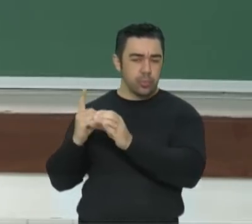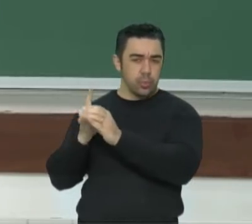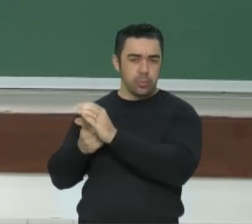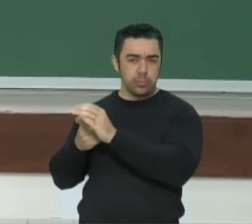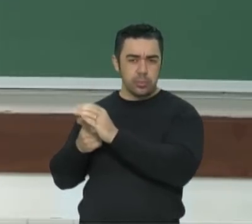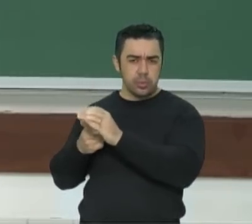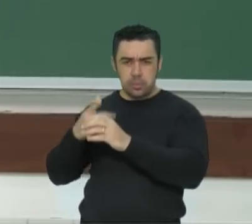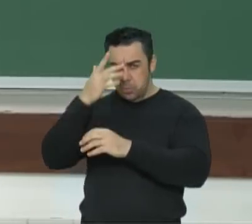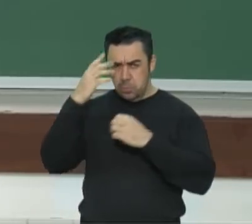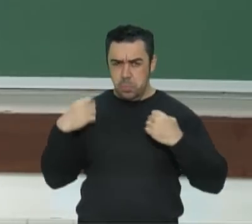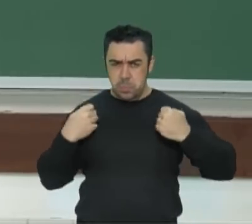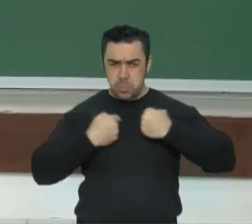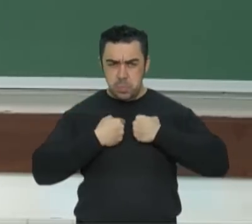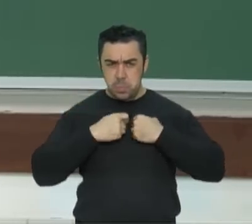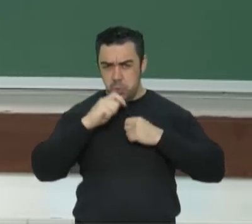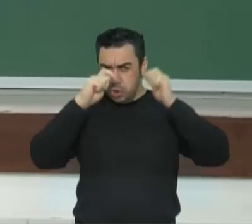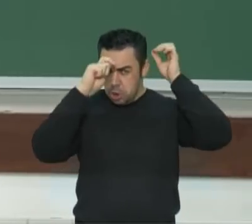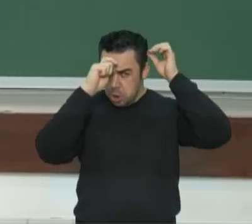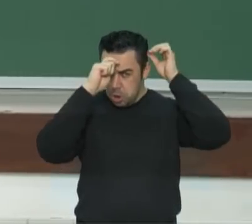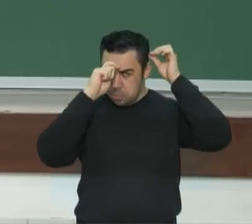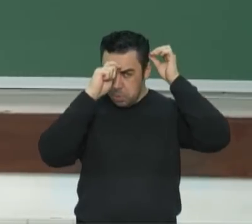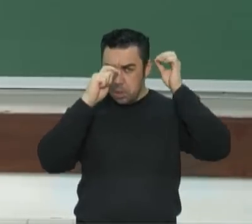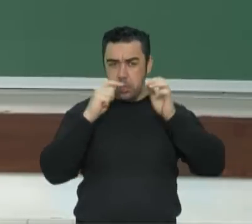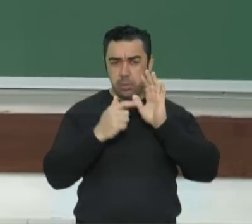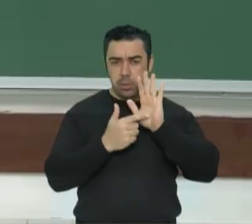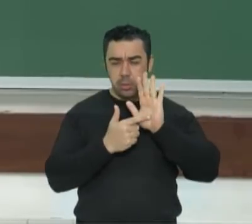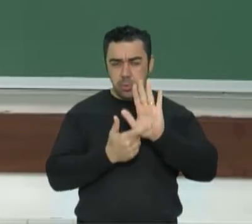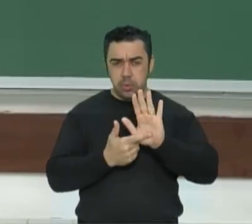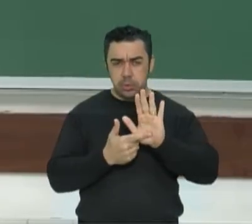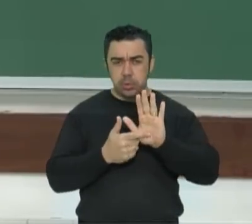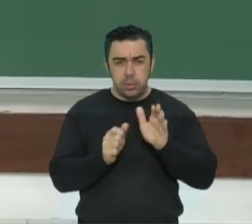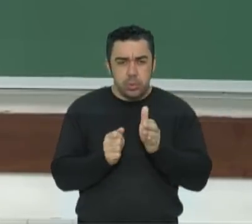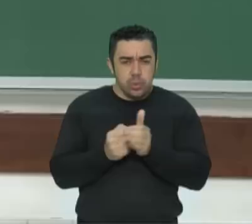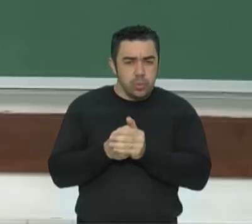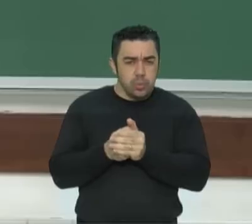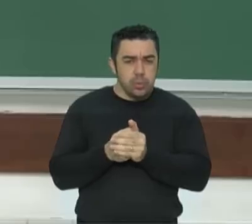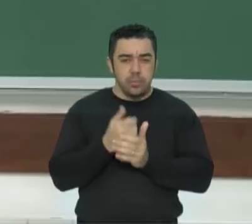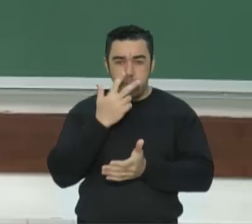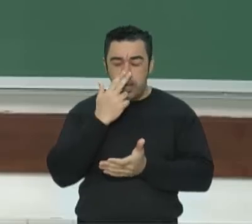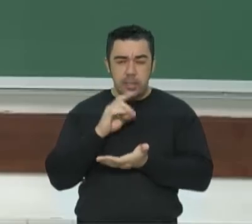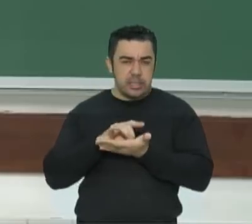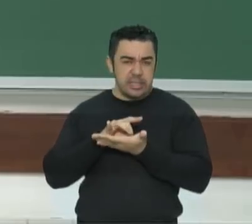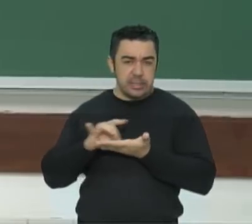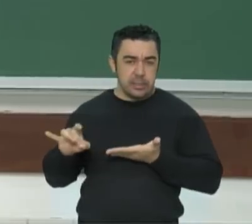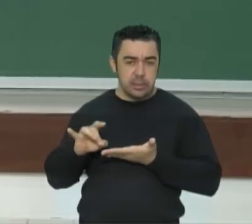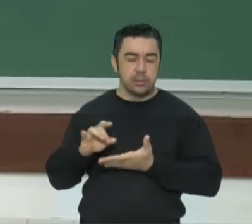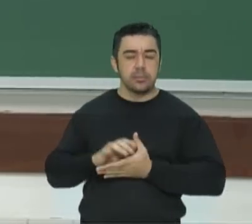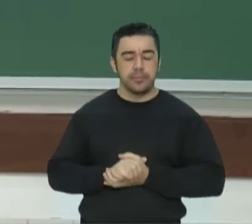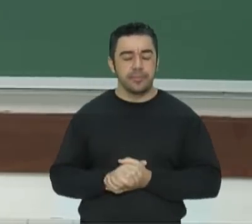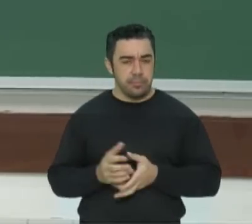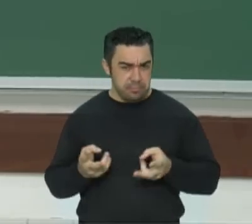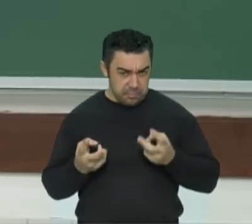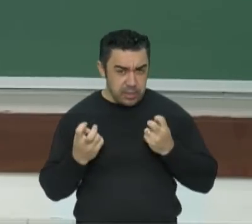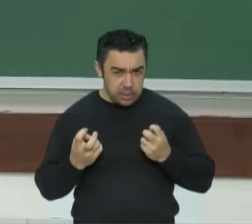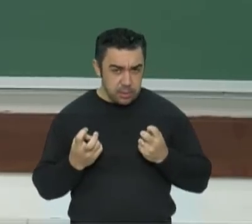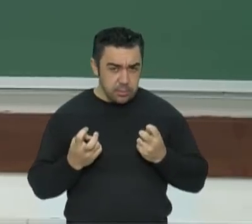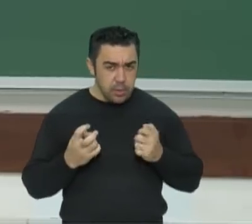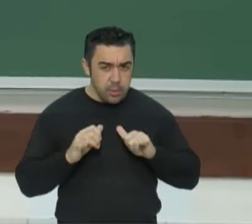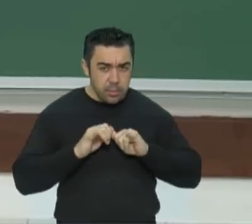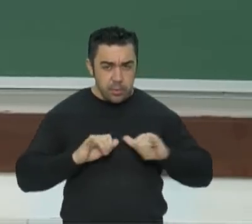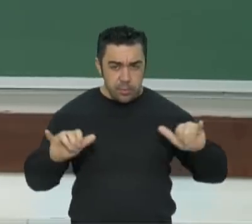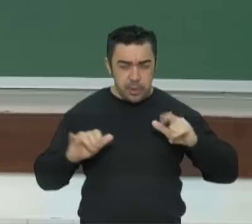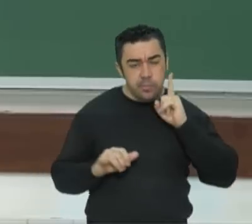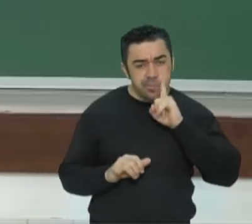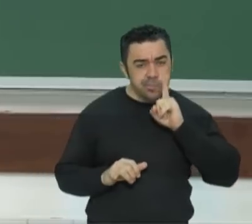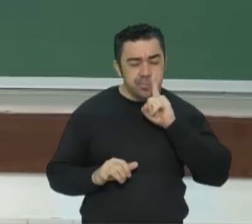alguém de casaco, com o chapéu encoberto, querendo se esconder como um traidor. Então, reparou, propaganda dos Estados